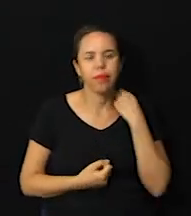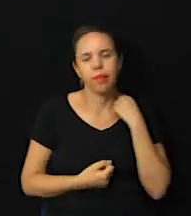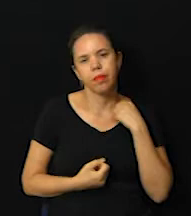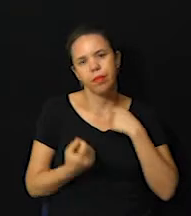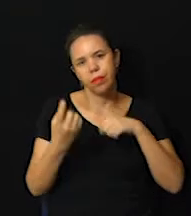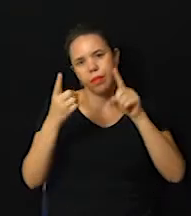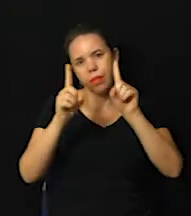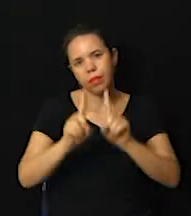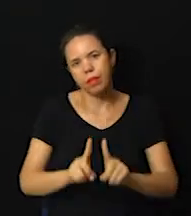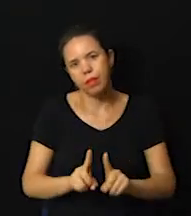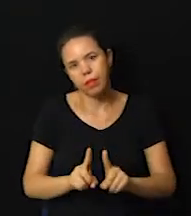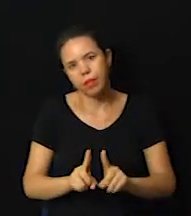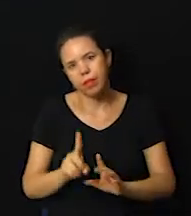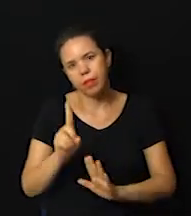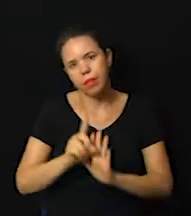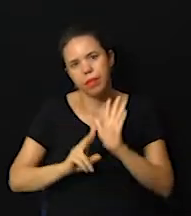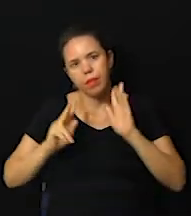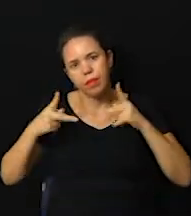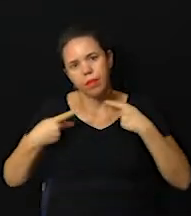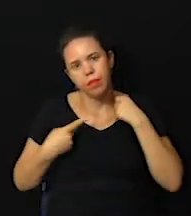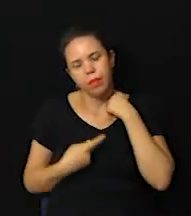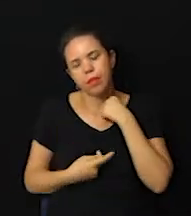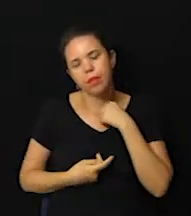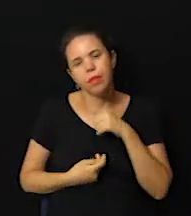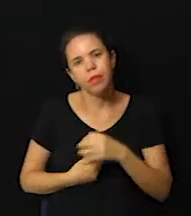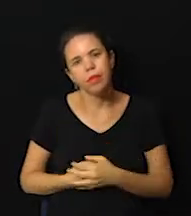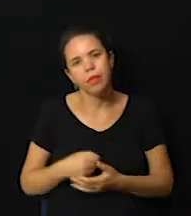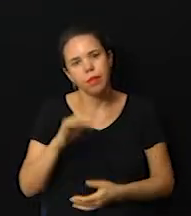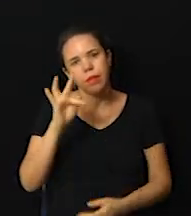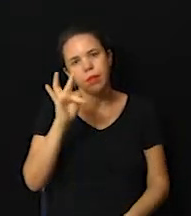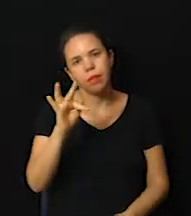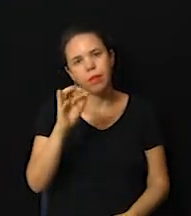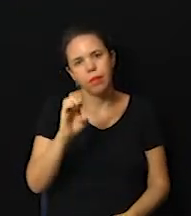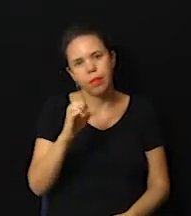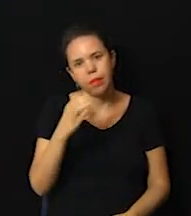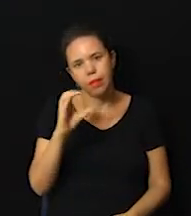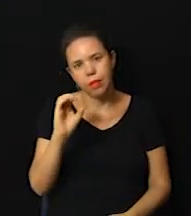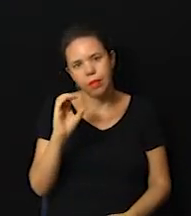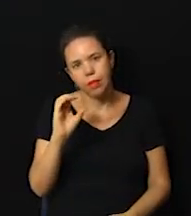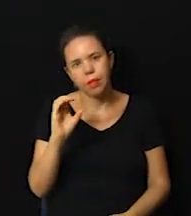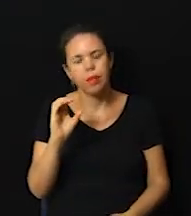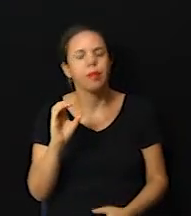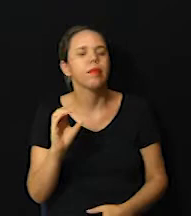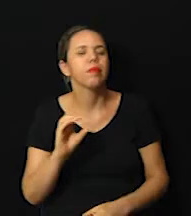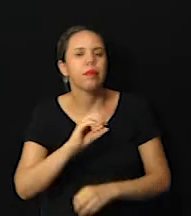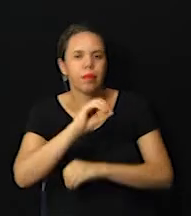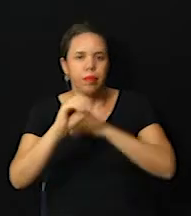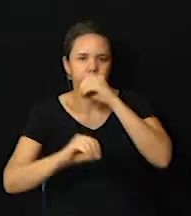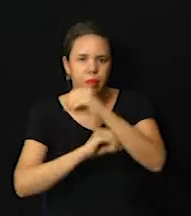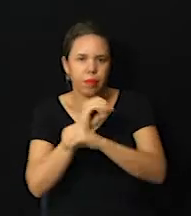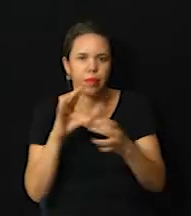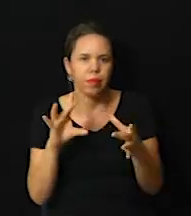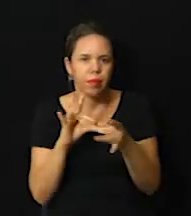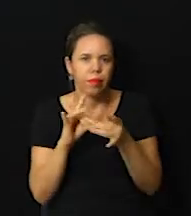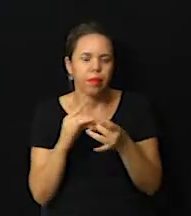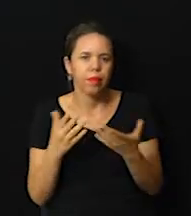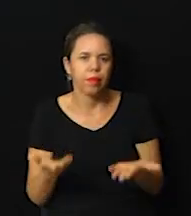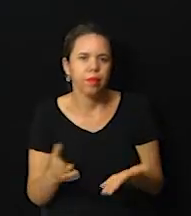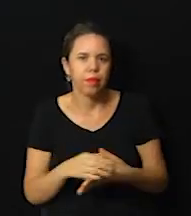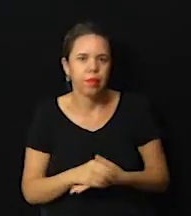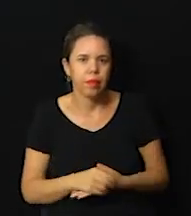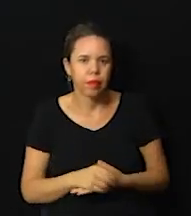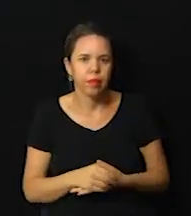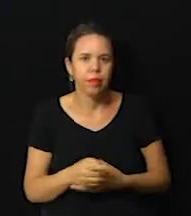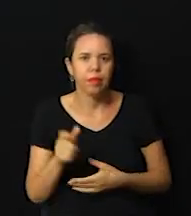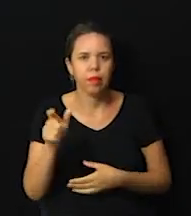com Deficiência e Direitos Humanos, e a FEAC, né? E assim, a gente busca parceiros, né, tanto